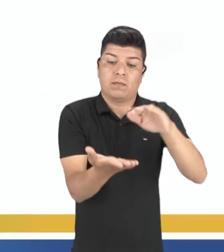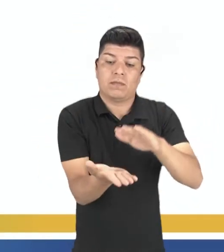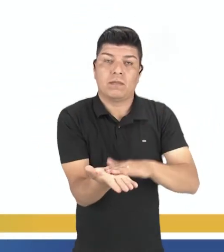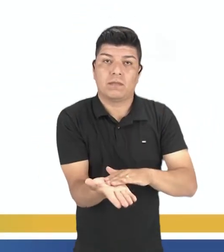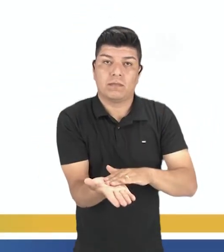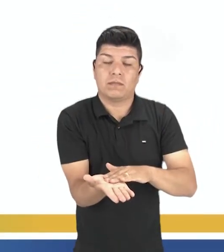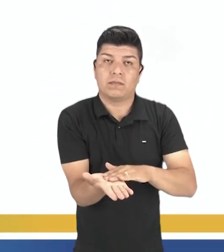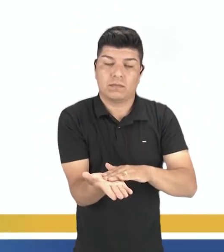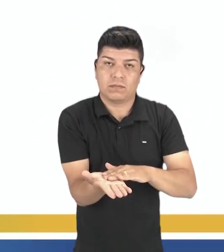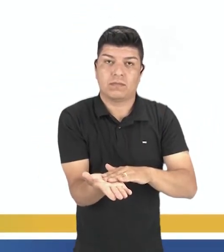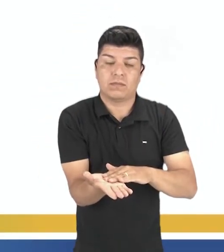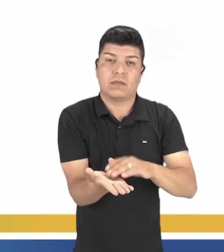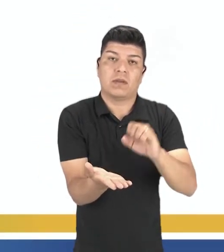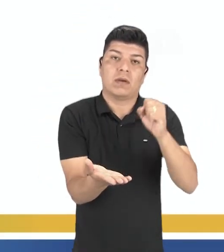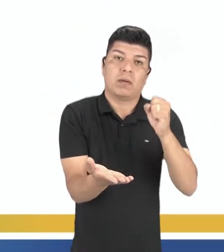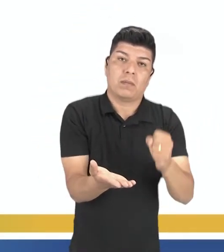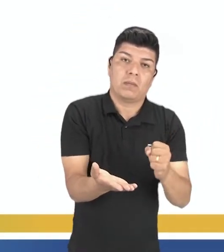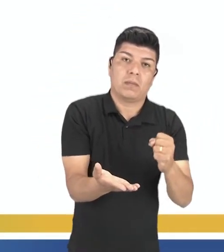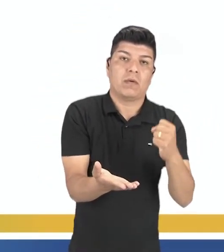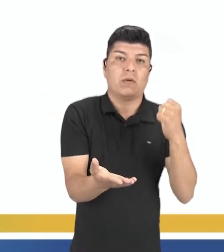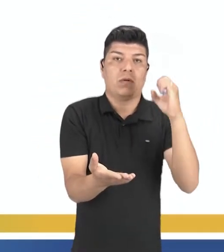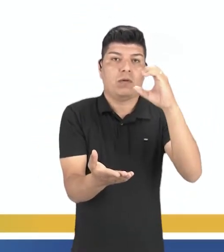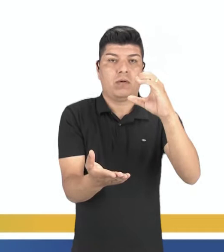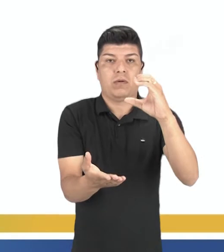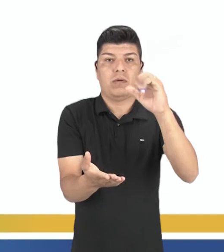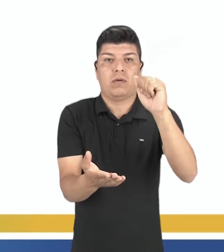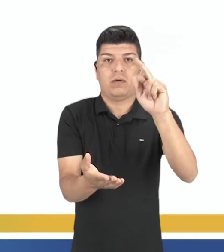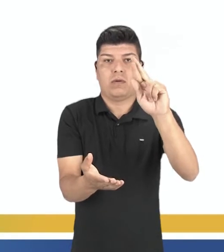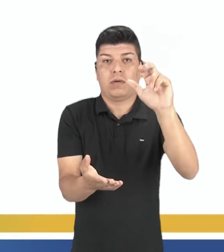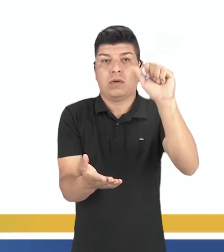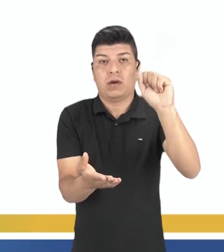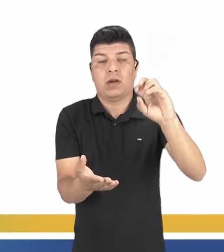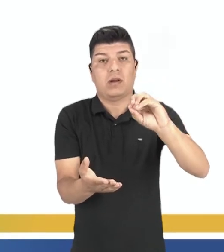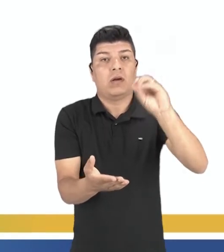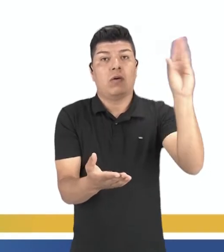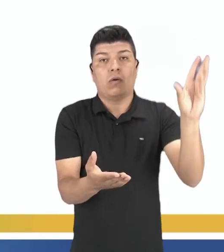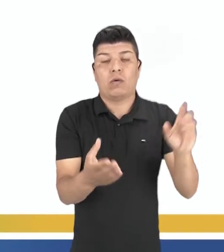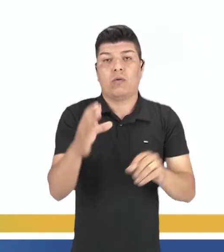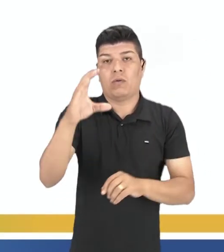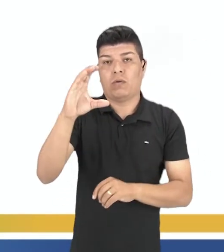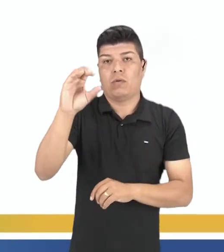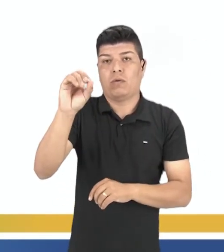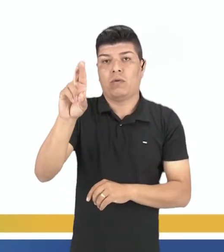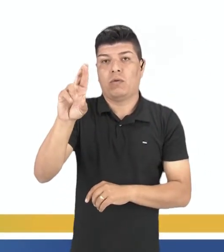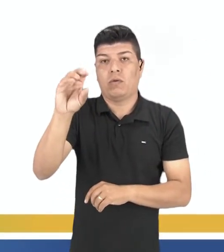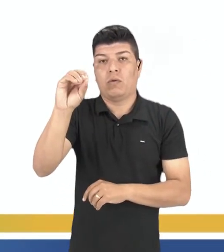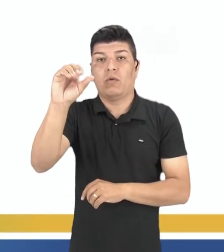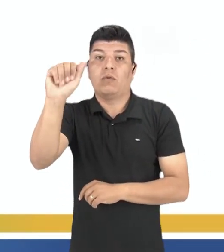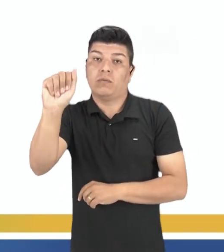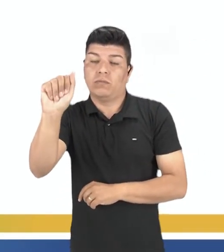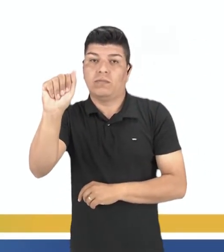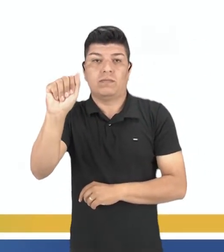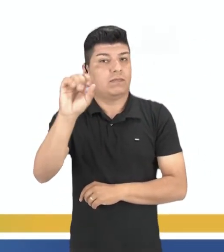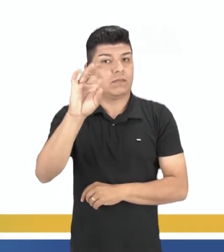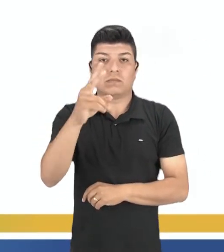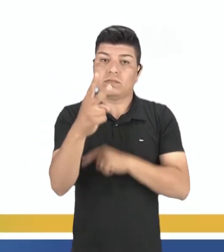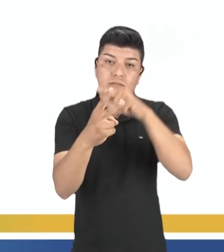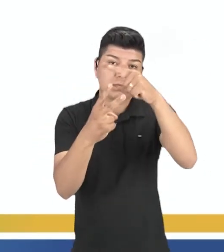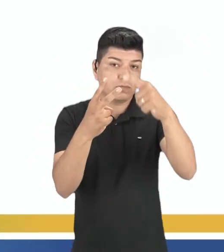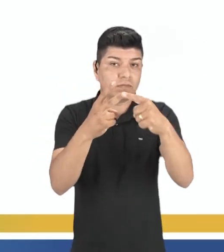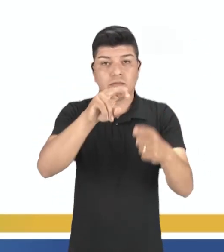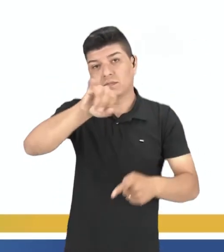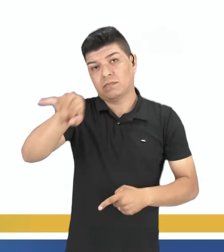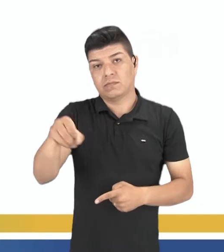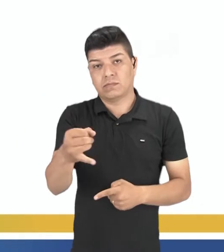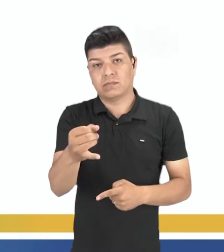minha mão. Ela pode dar cara ou pode dar coroa, porque eu só tenho essas duas faces, ou cara ou coroa. Então, toda vez